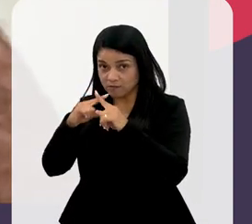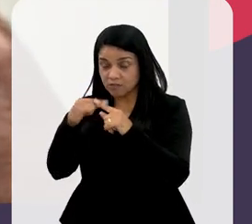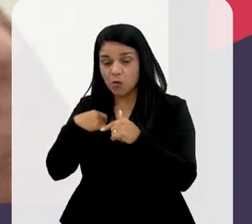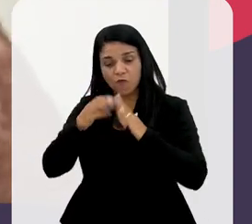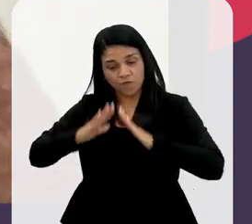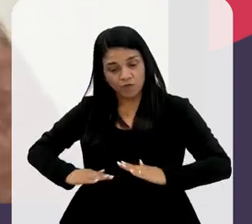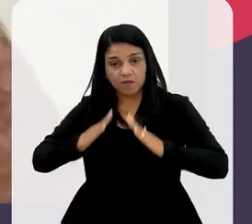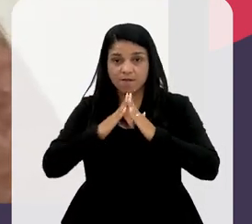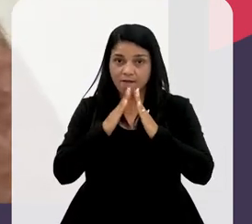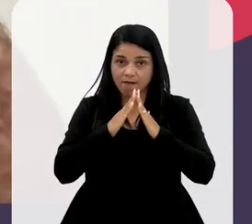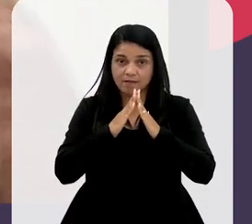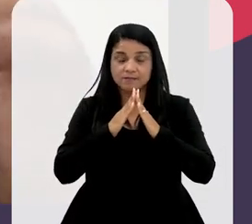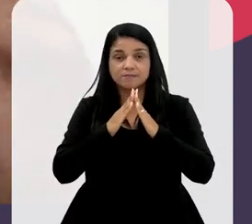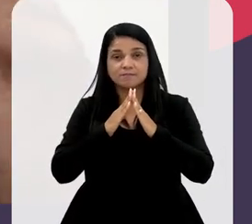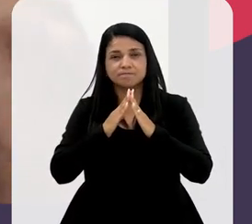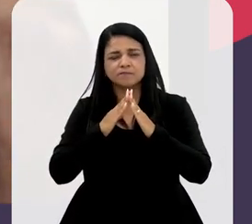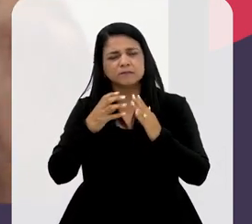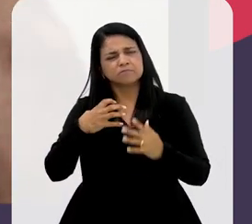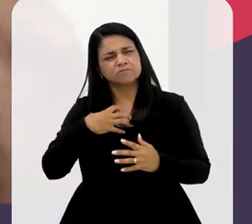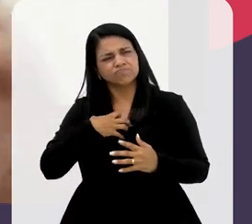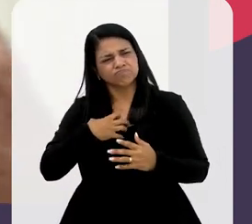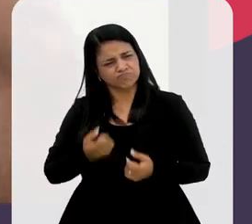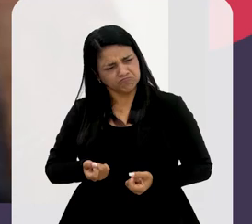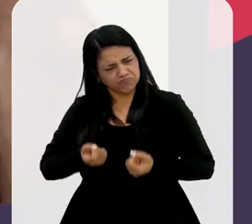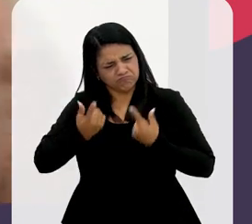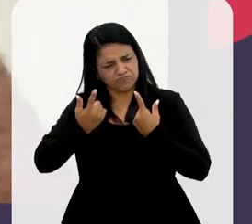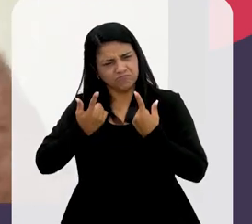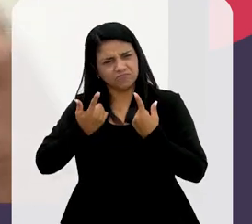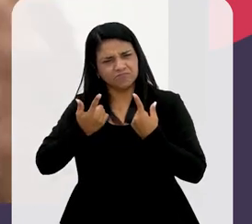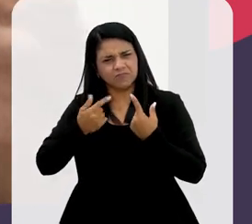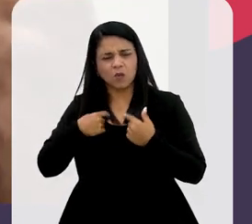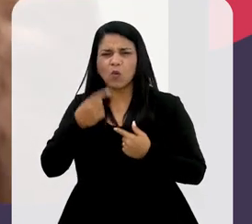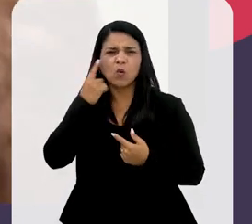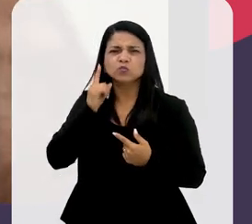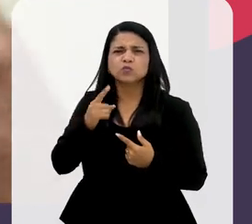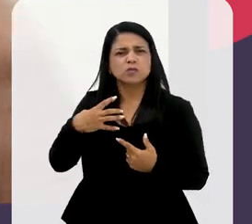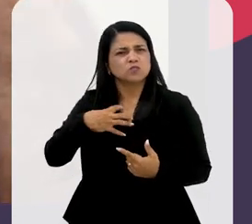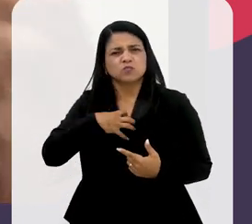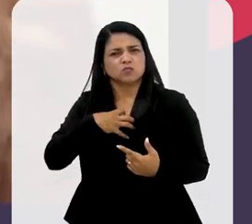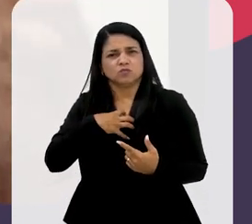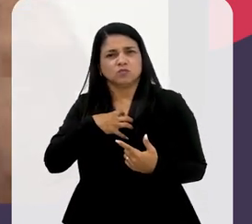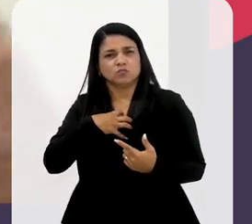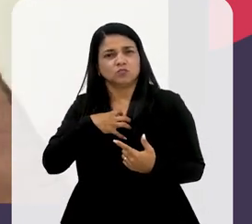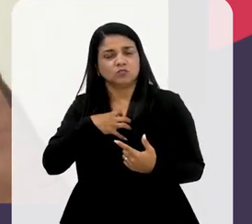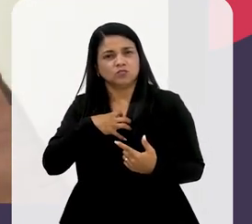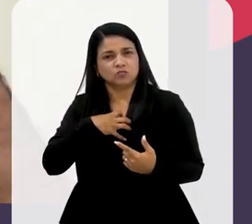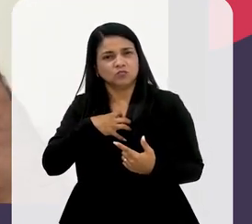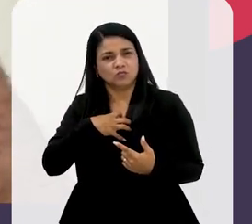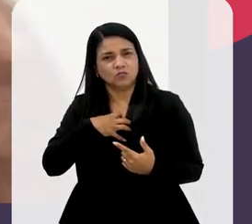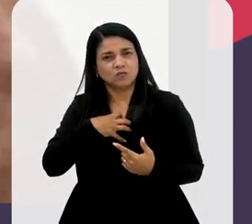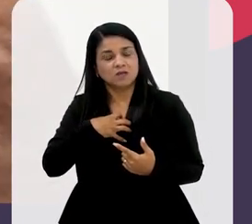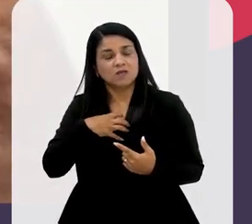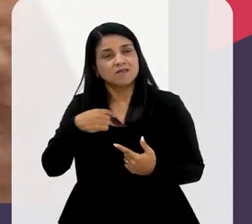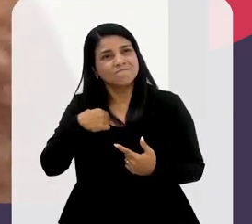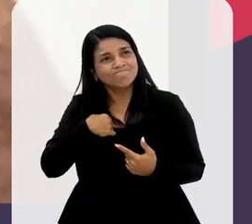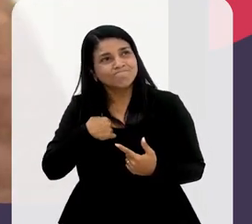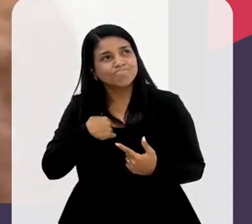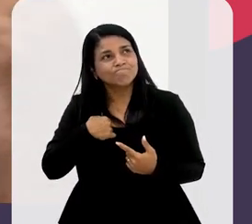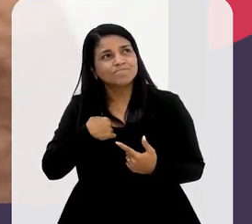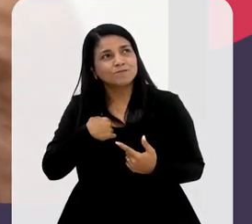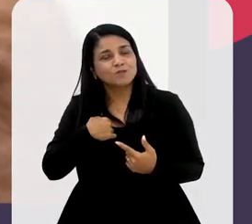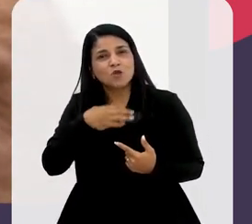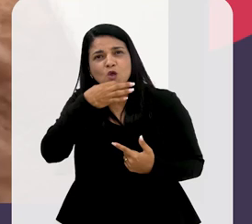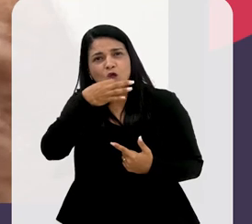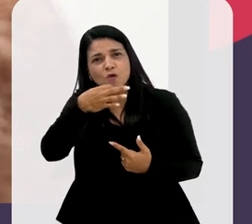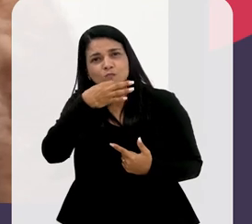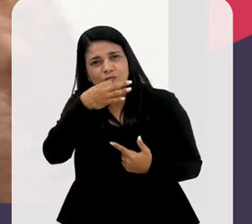reunião ali na igreja, eu fiquei em casa, de repente comecei a sentir algumas coisas esquisitas, eu falei, eu não sei o que é que eu estou sentindo. Isso que é uma coisa